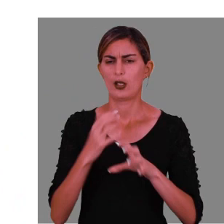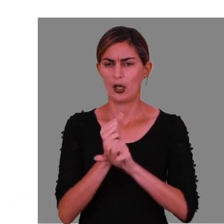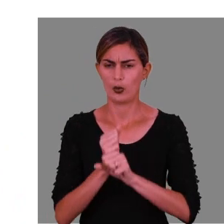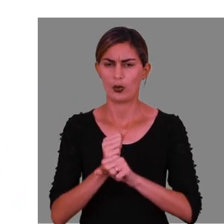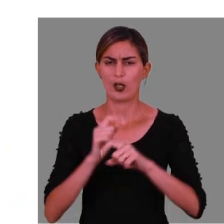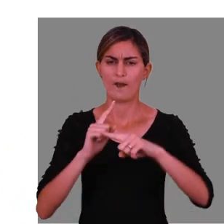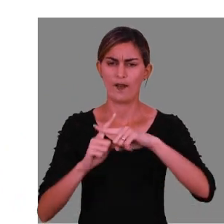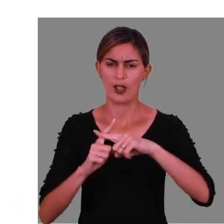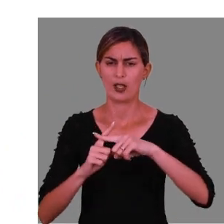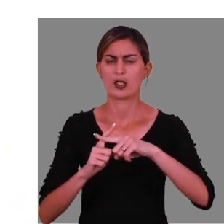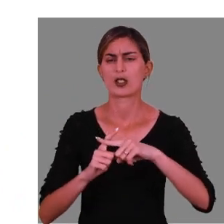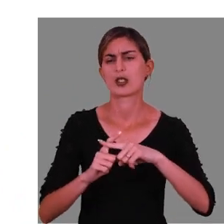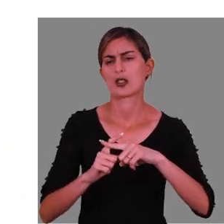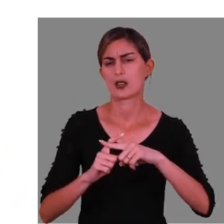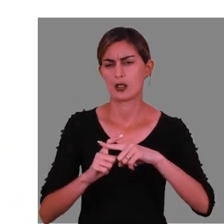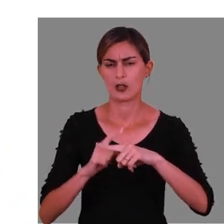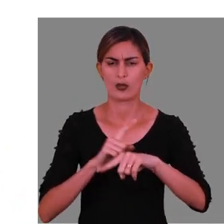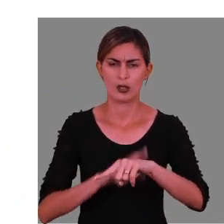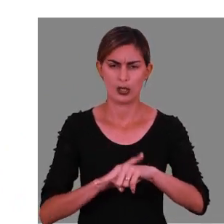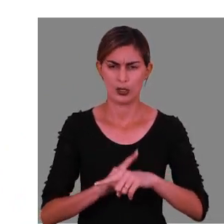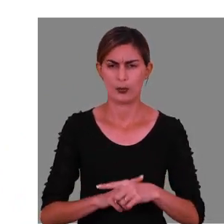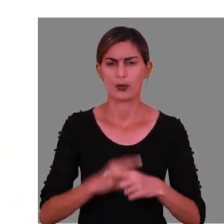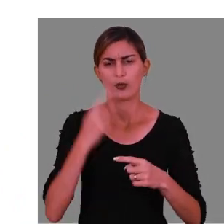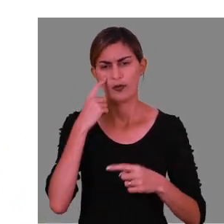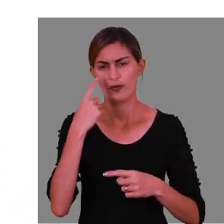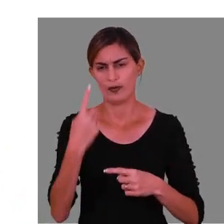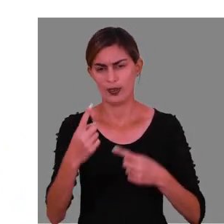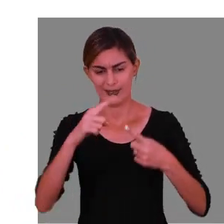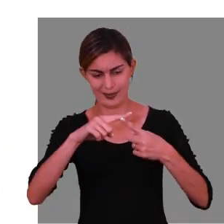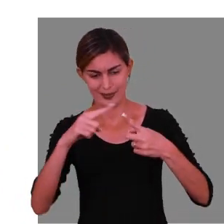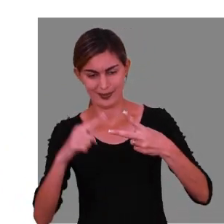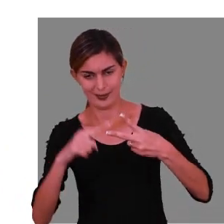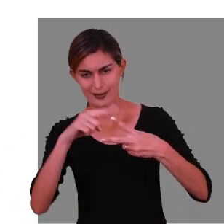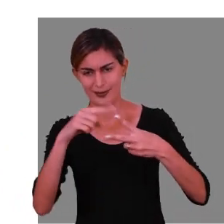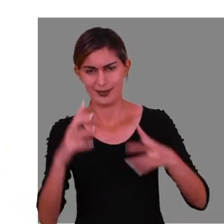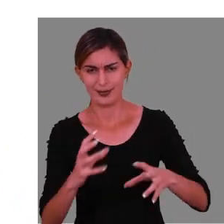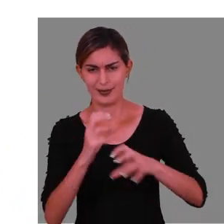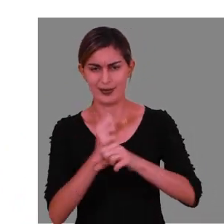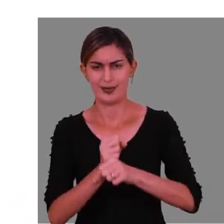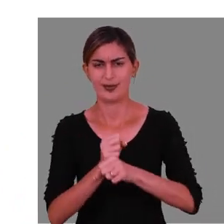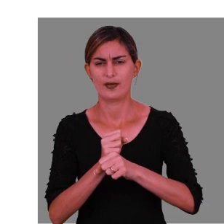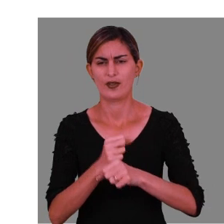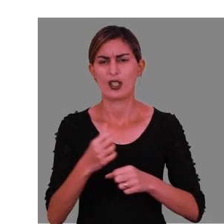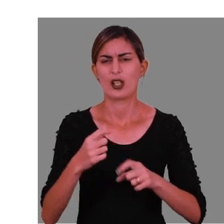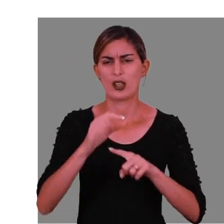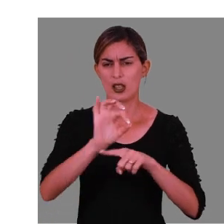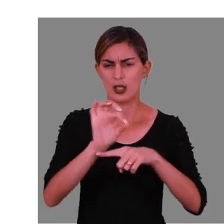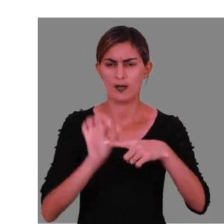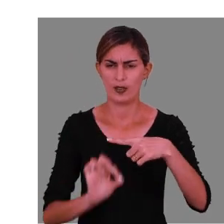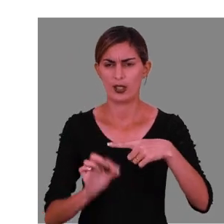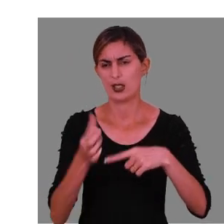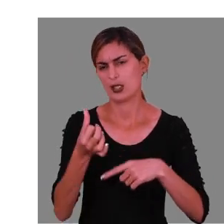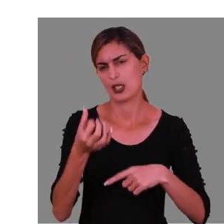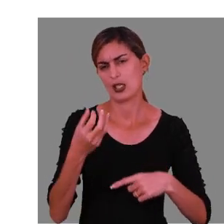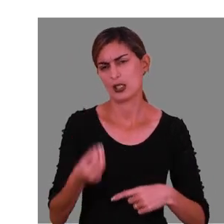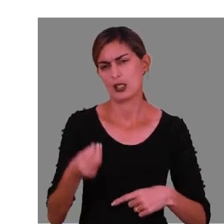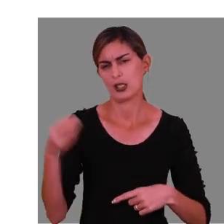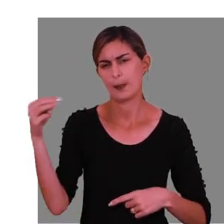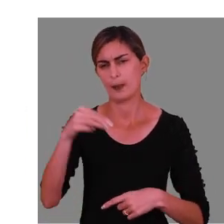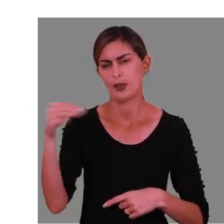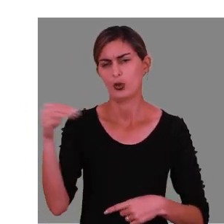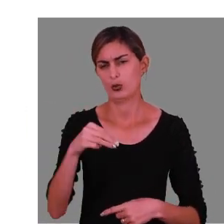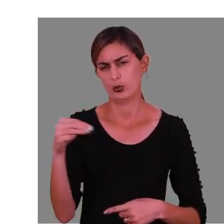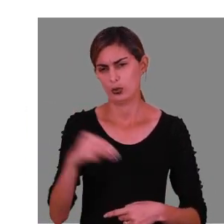calculada, vezes o segundo tempo de exposição. Esse cálculo é dividido por 60, que corresponde a